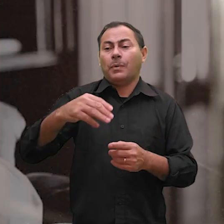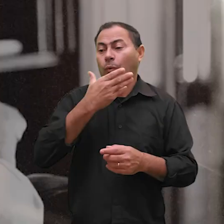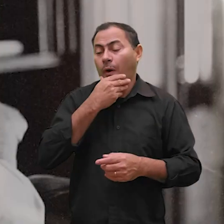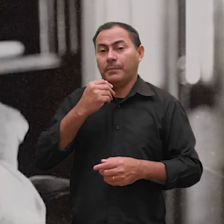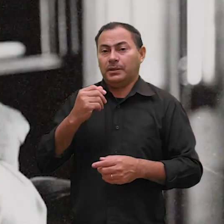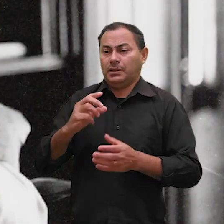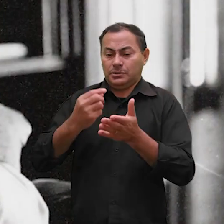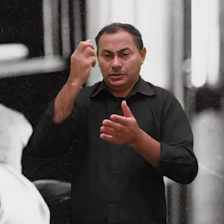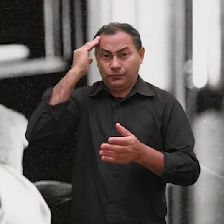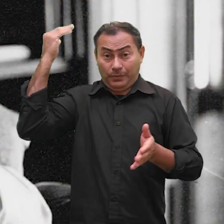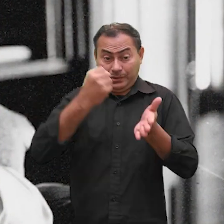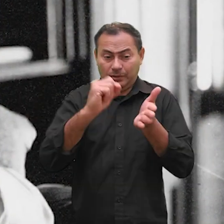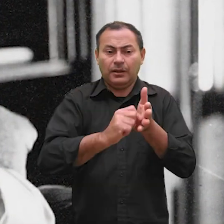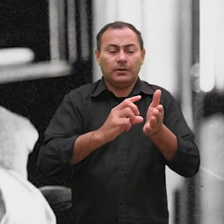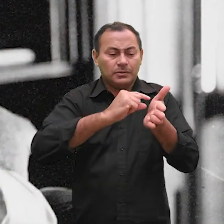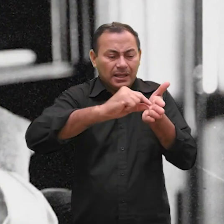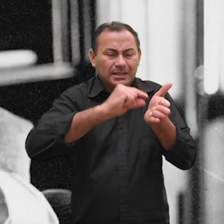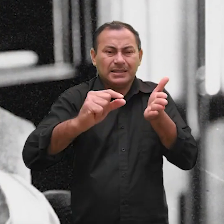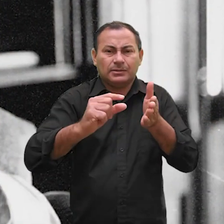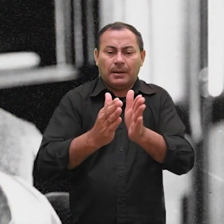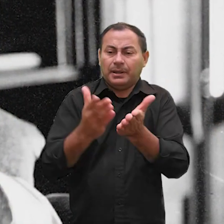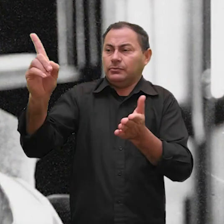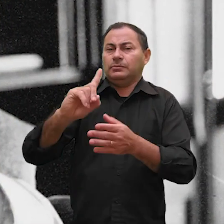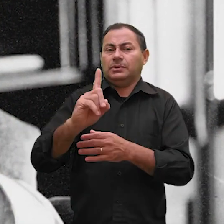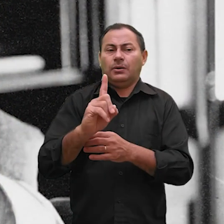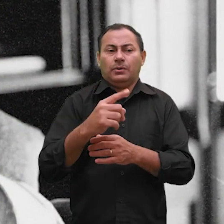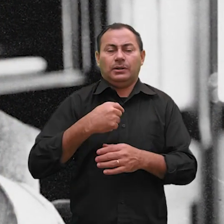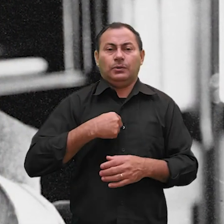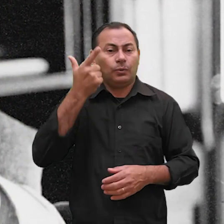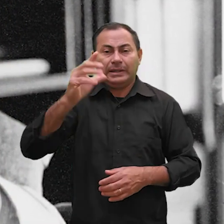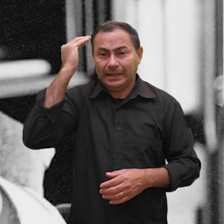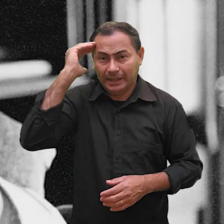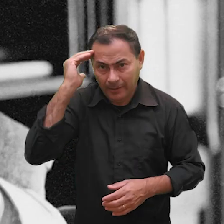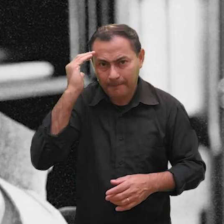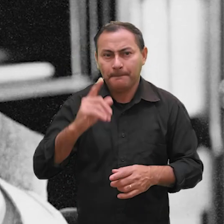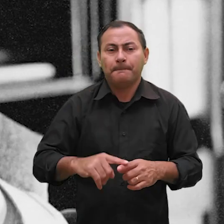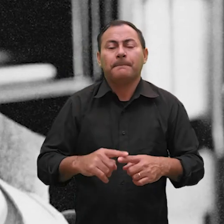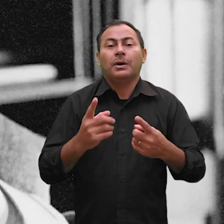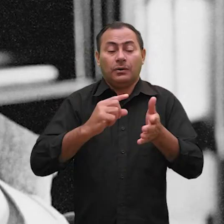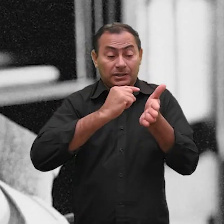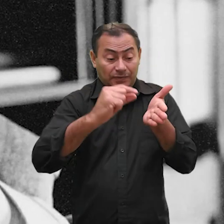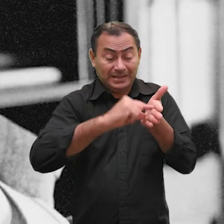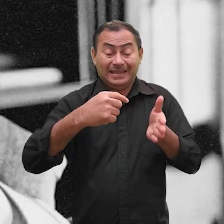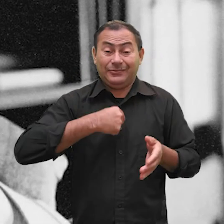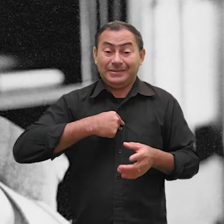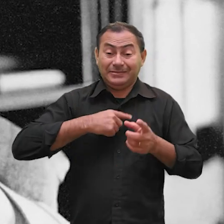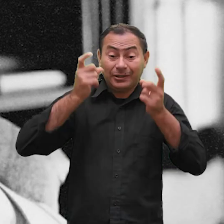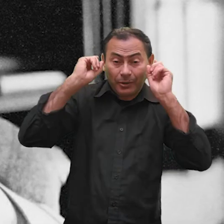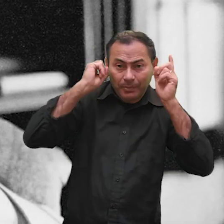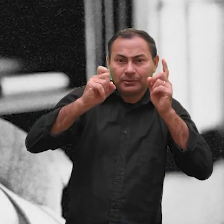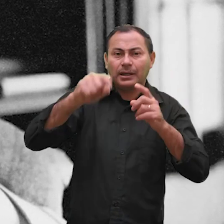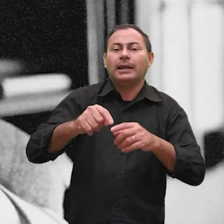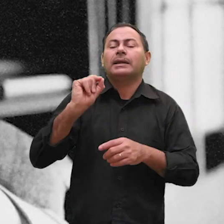Mark respondeu, os versículos da Bíblia que me perturbam não são os que eu não consigo entender. Os versículos